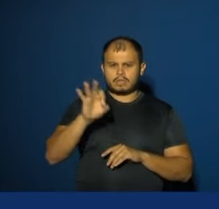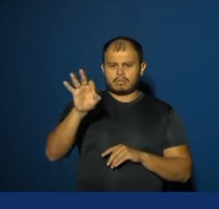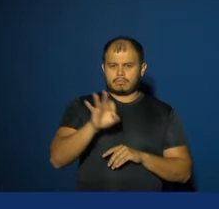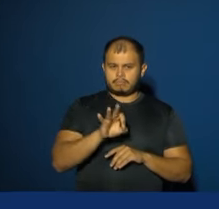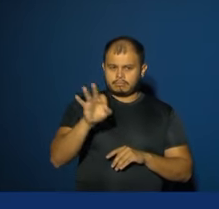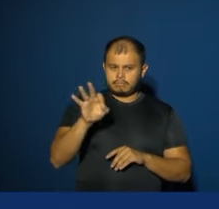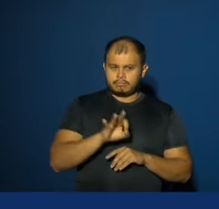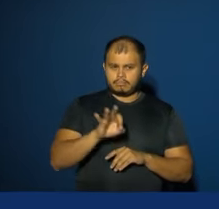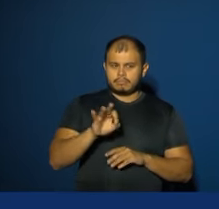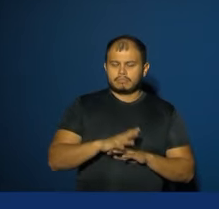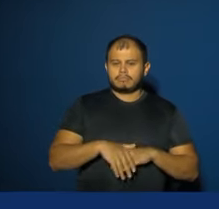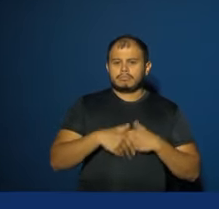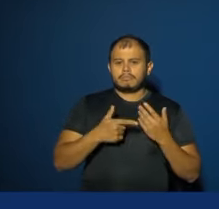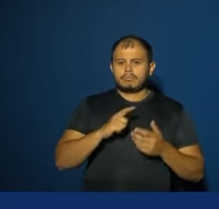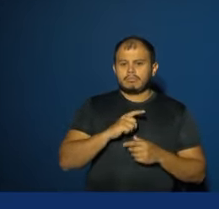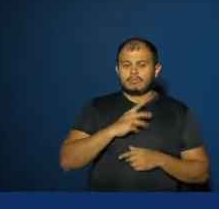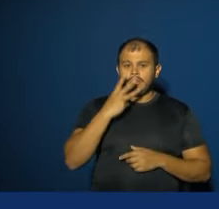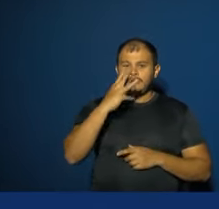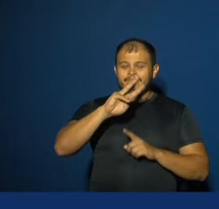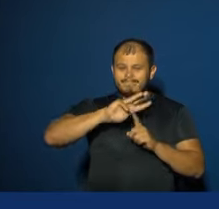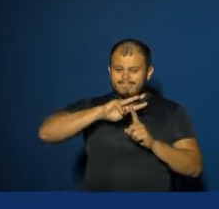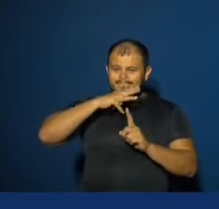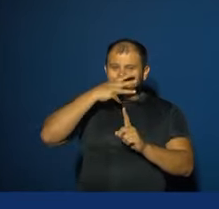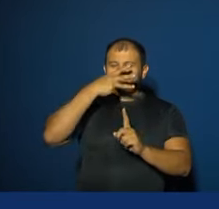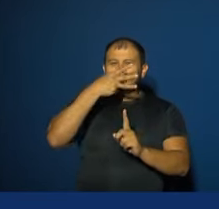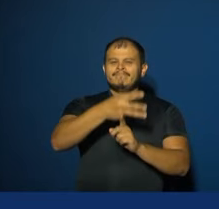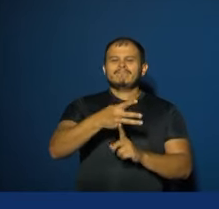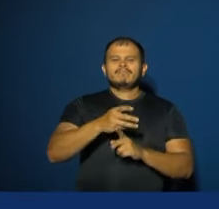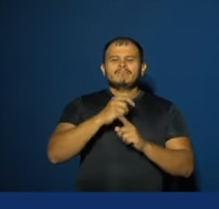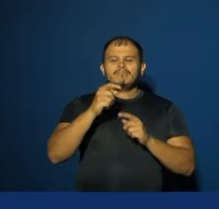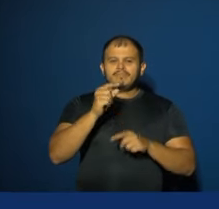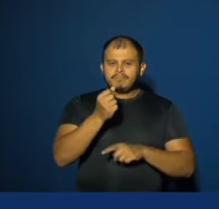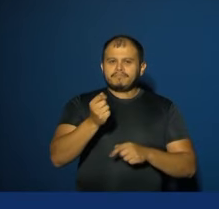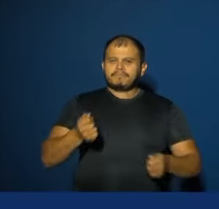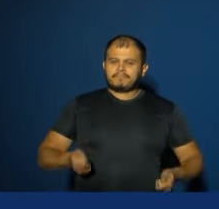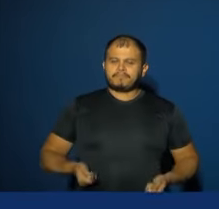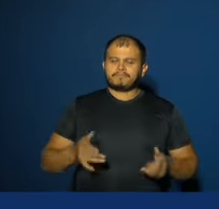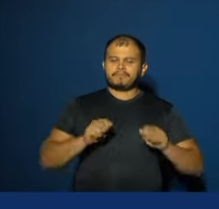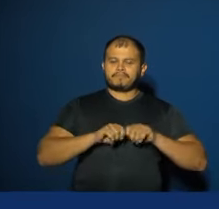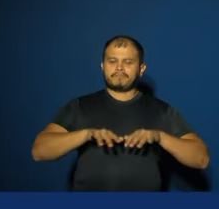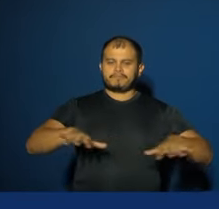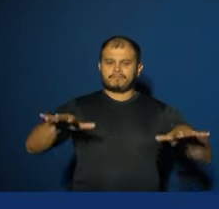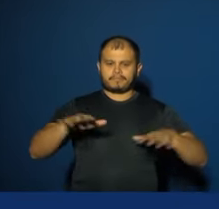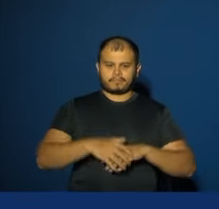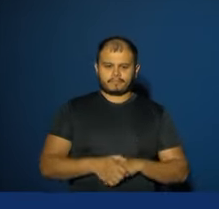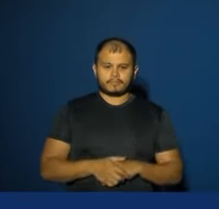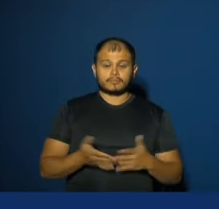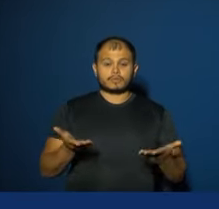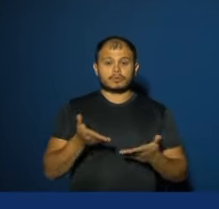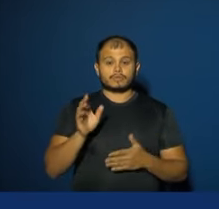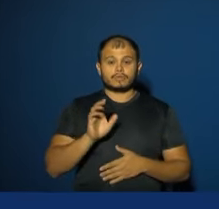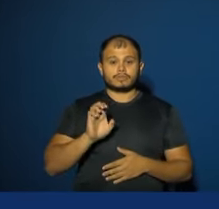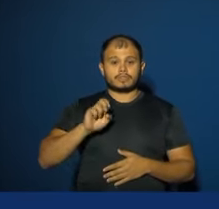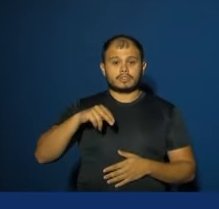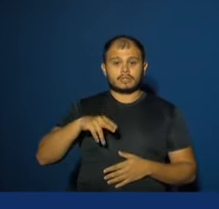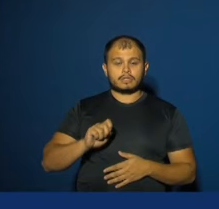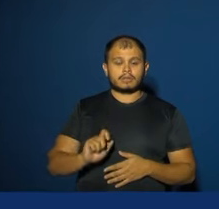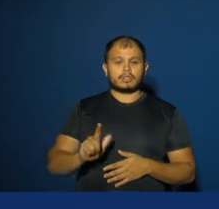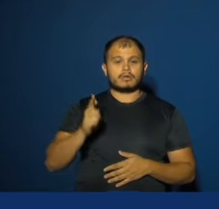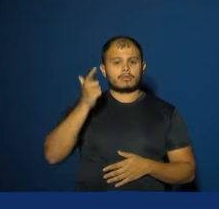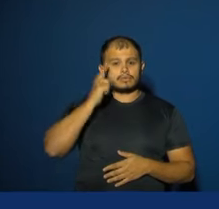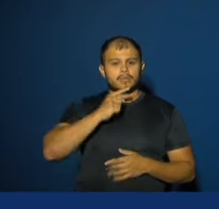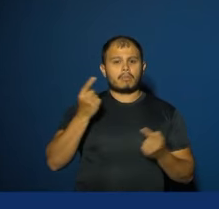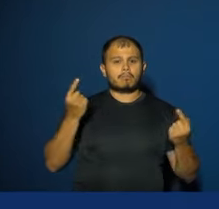270%. Ou seja, 3 vezes mais do que o custo de distribuição. E como é que a ANEEL combate,